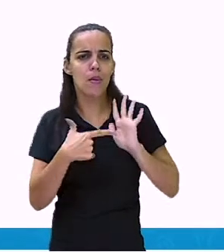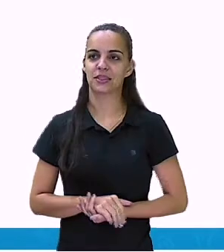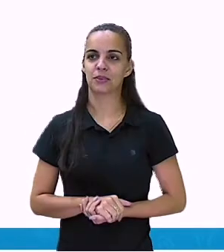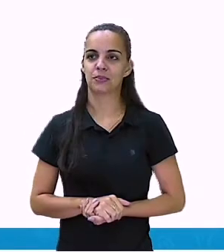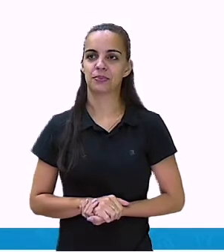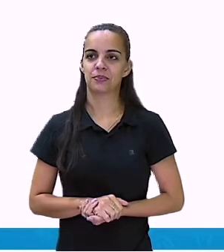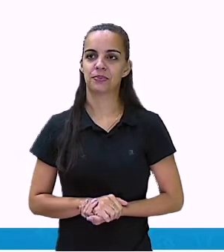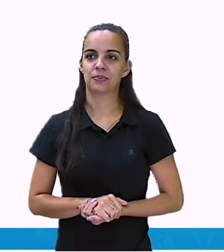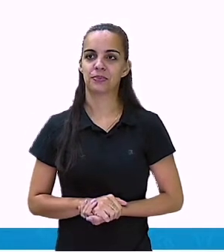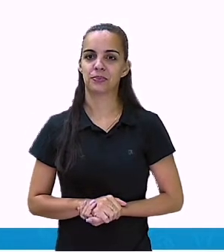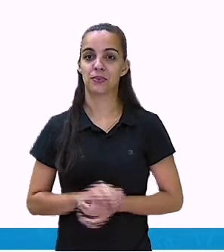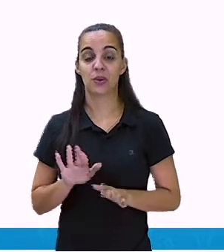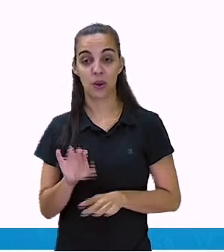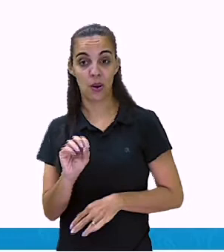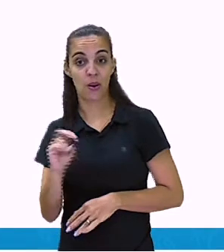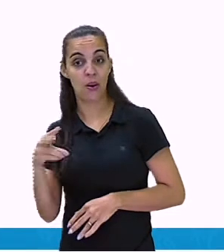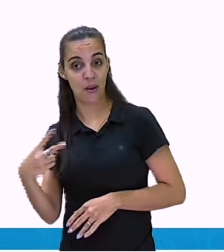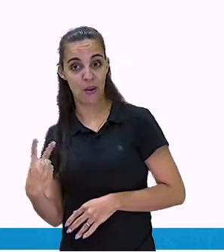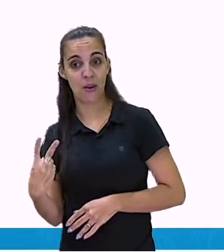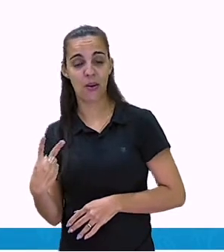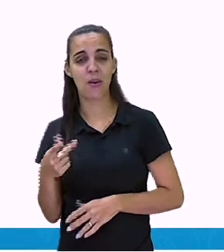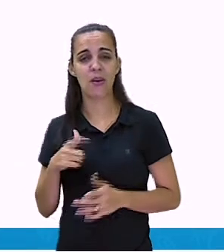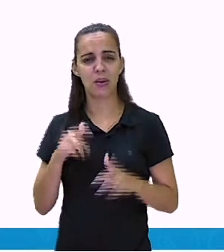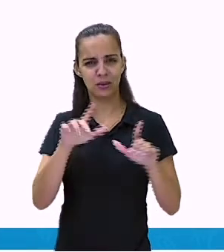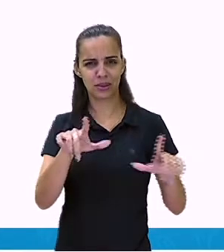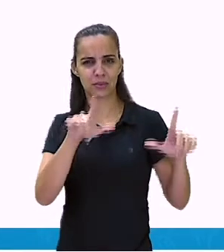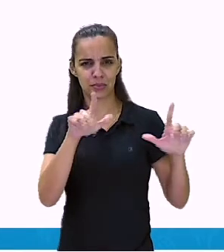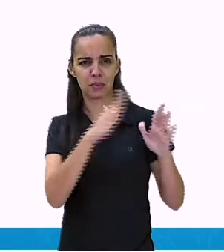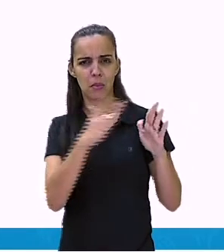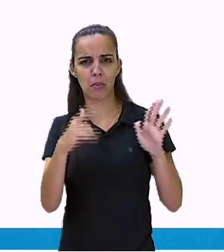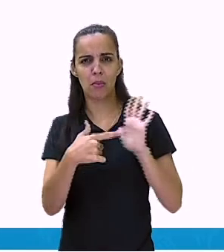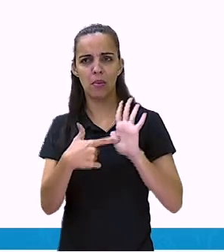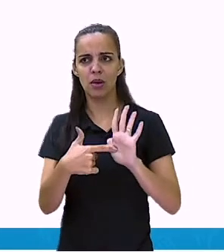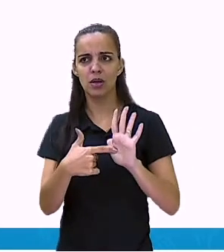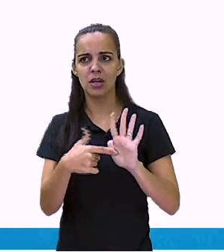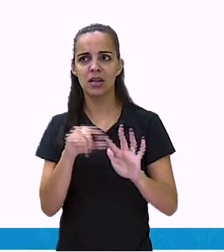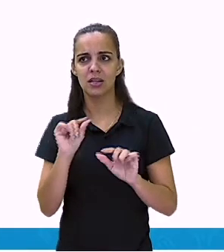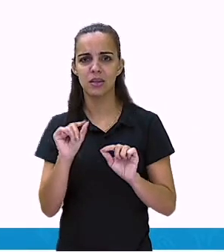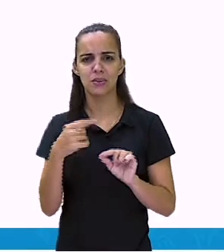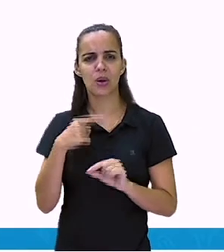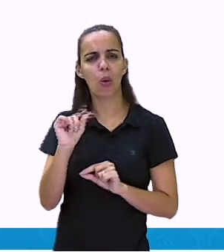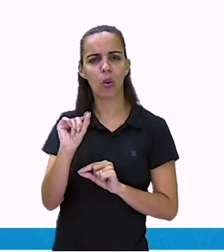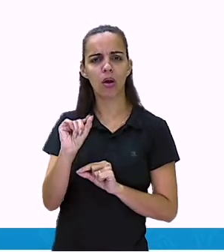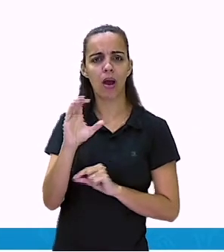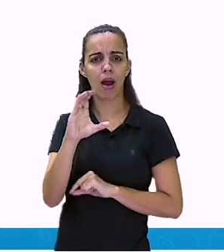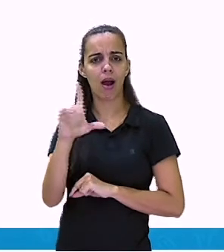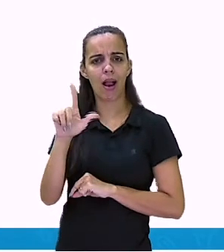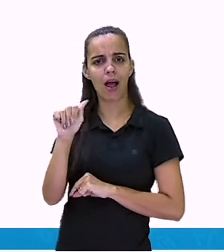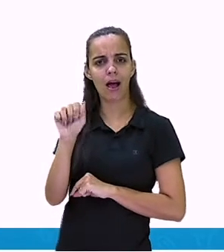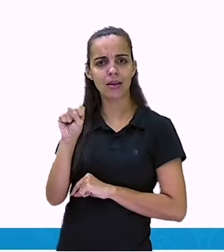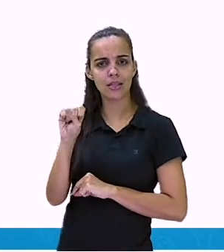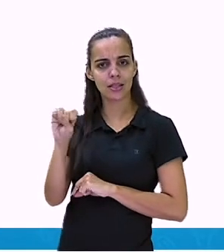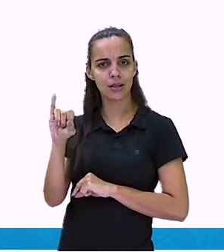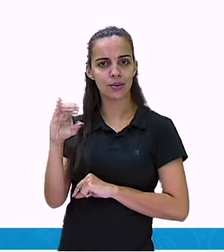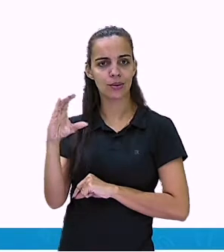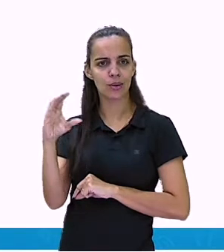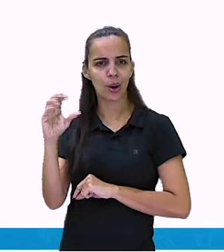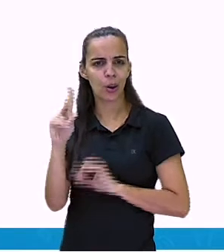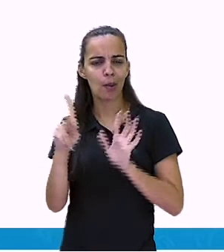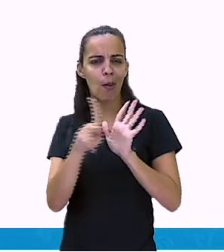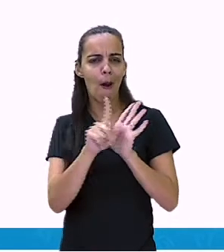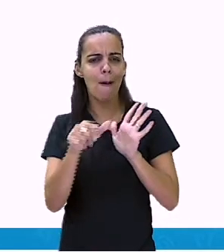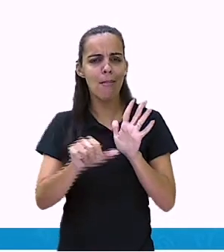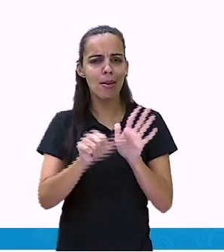menores. Outra faixa extinta, o Festolândia, exibia clássicos de Hanna-Barbera. Já